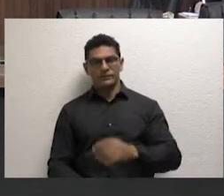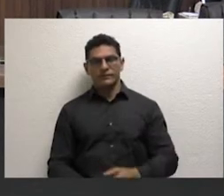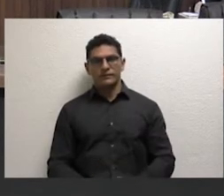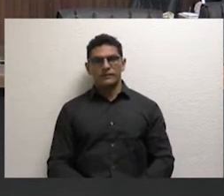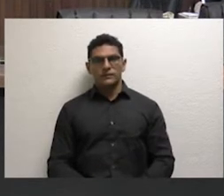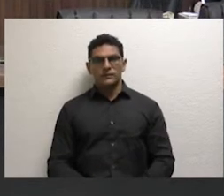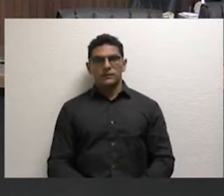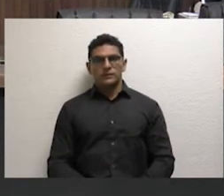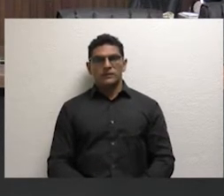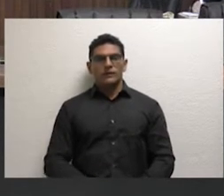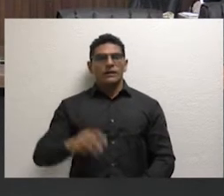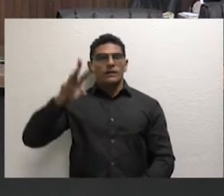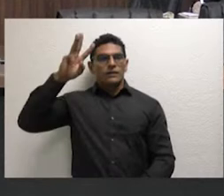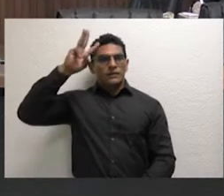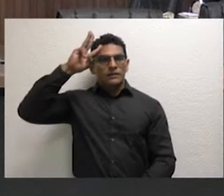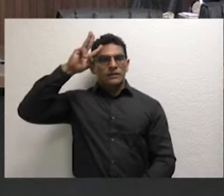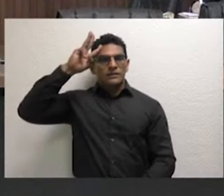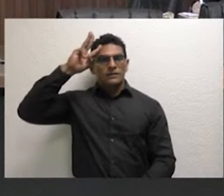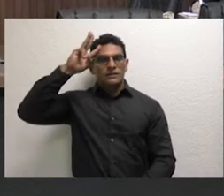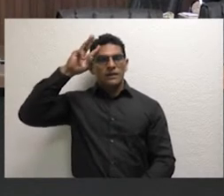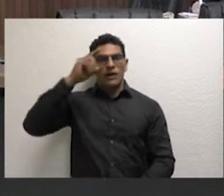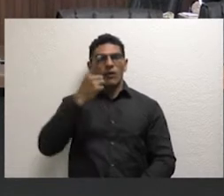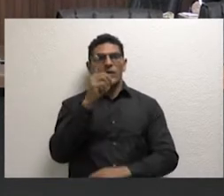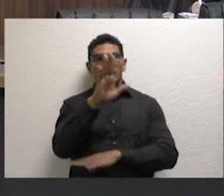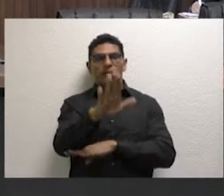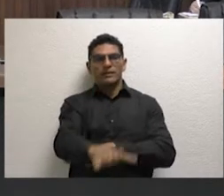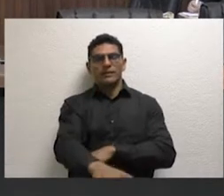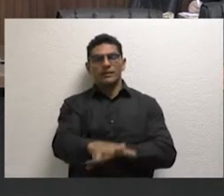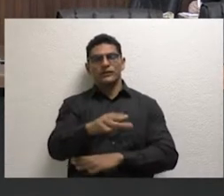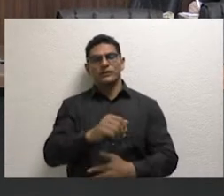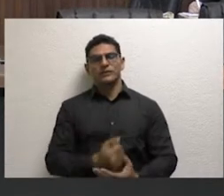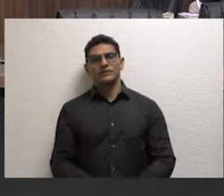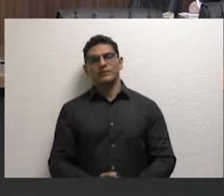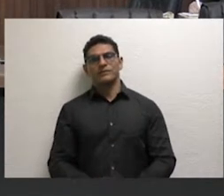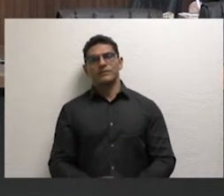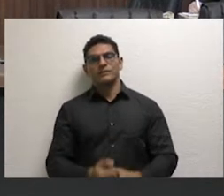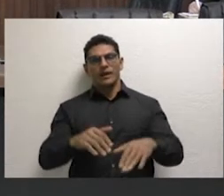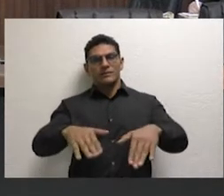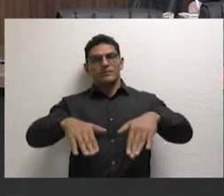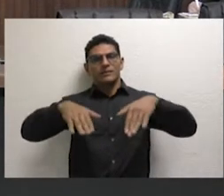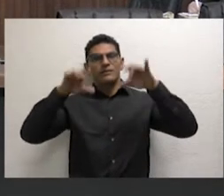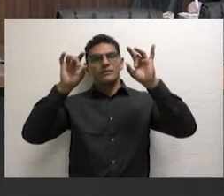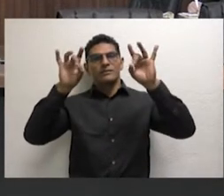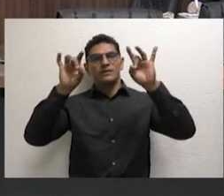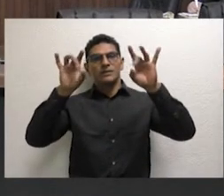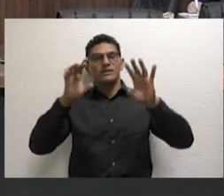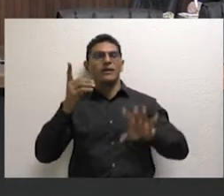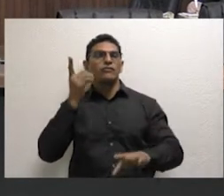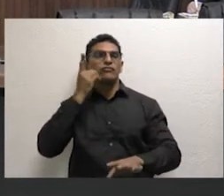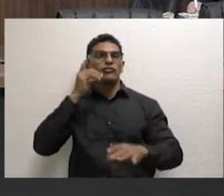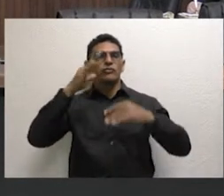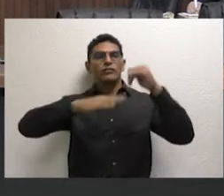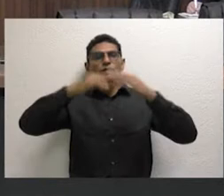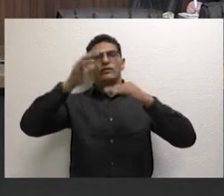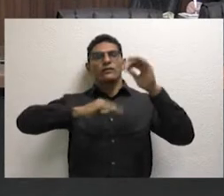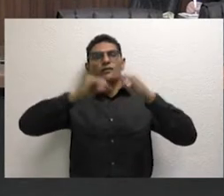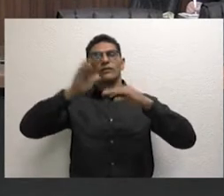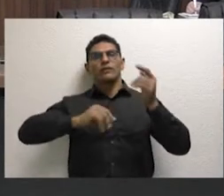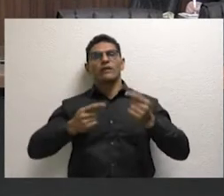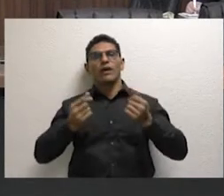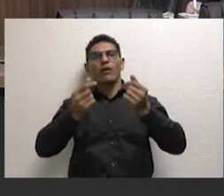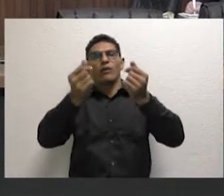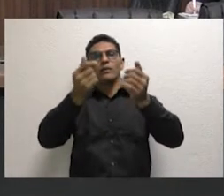Nesta terça, uma da tarde, sessão especial em homenagem ao Dia do Profissional da Contabilidade.